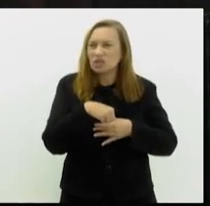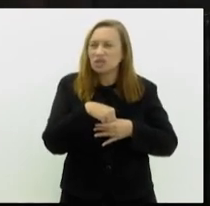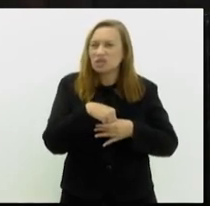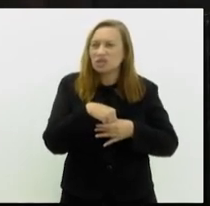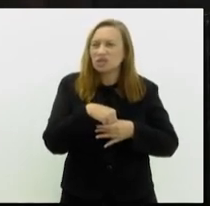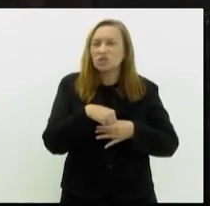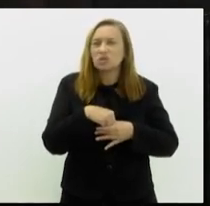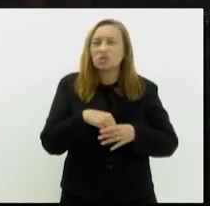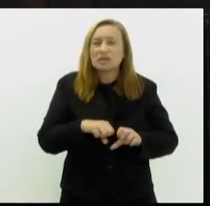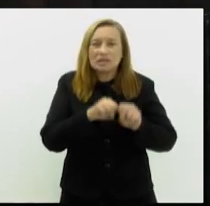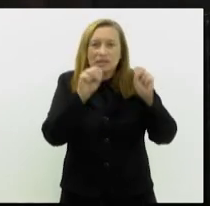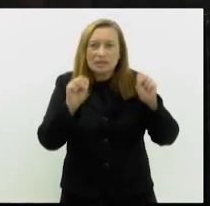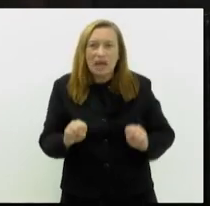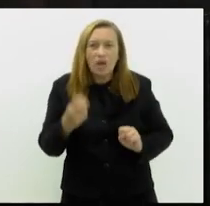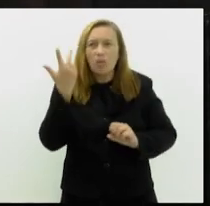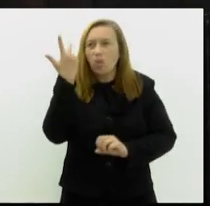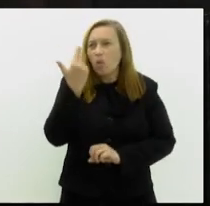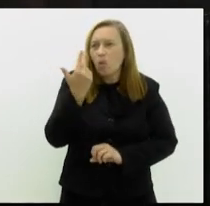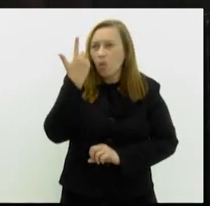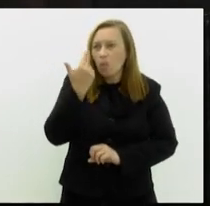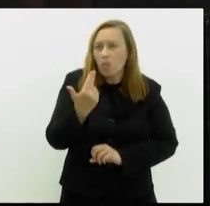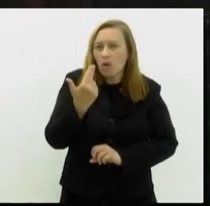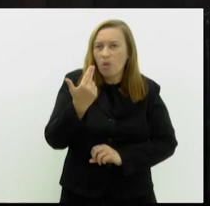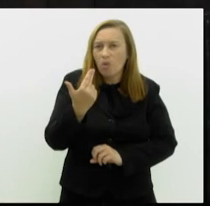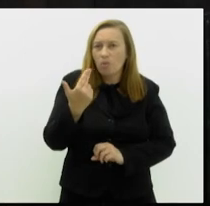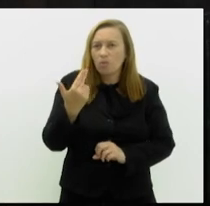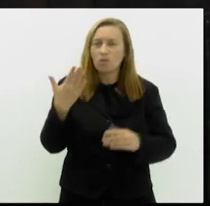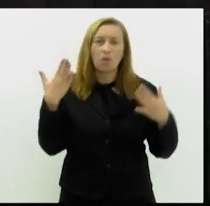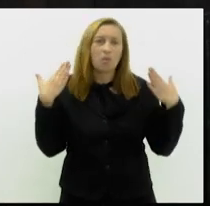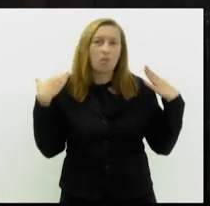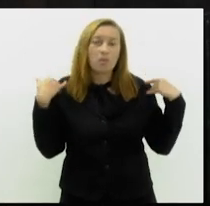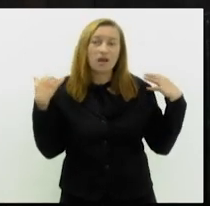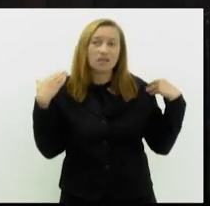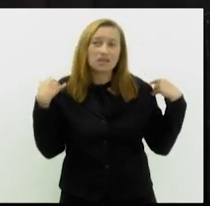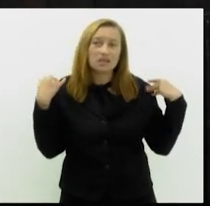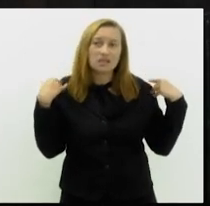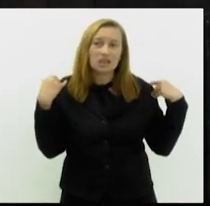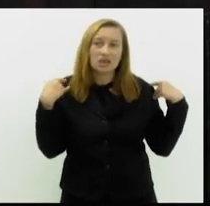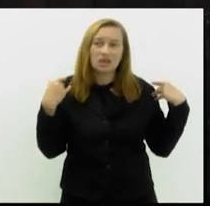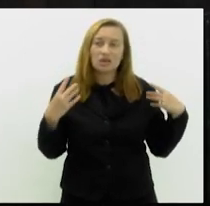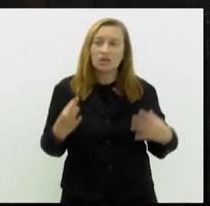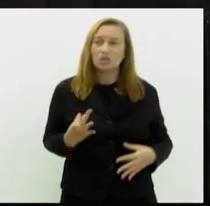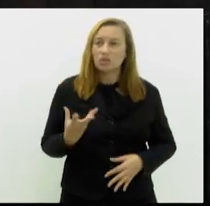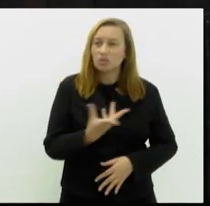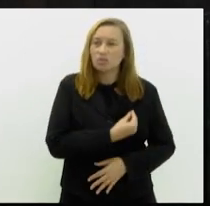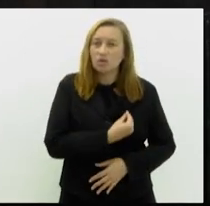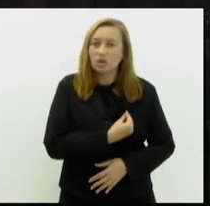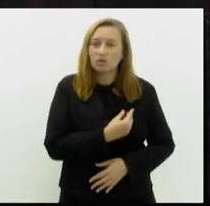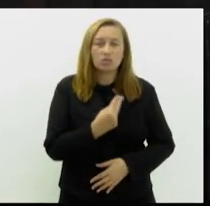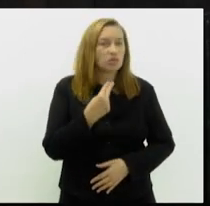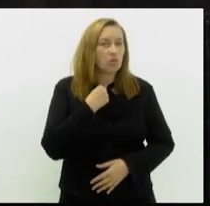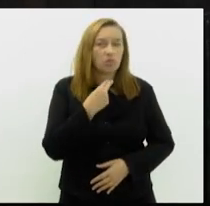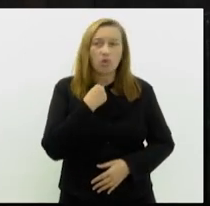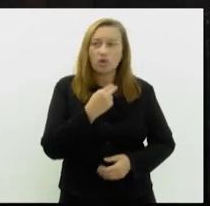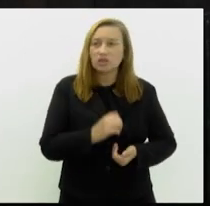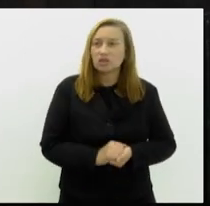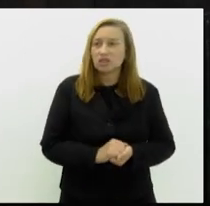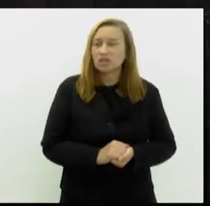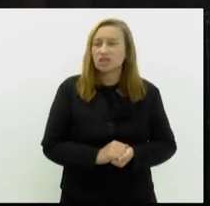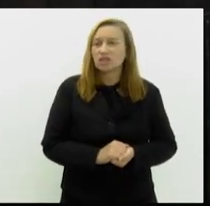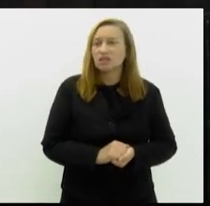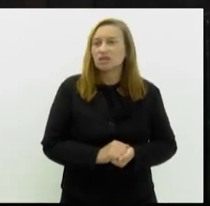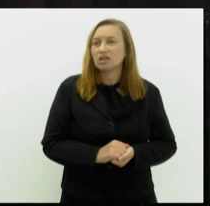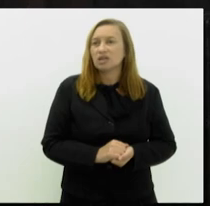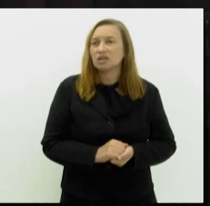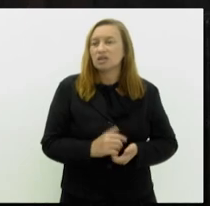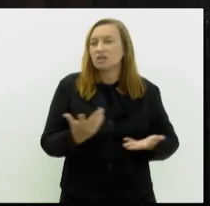sistema normativo como algo de lazer cotidiano para a população trans não está dado. Embora seja